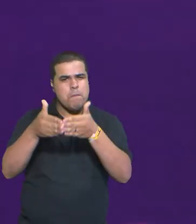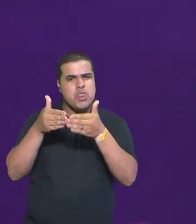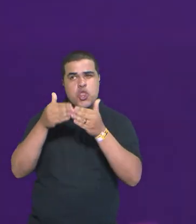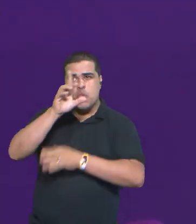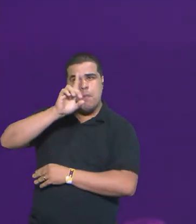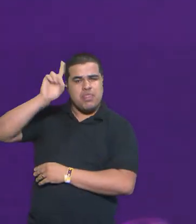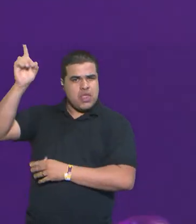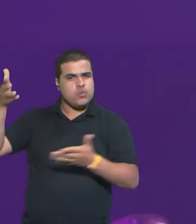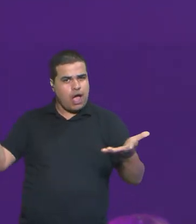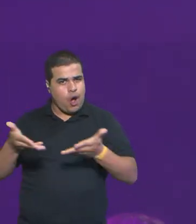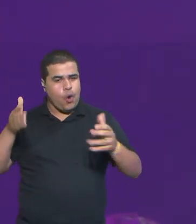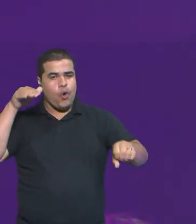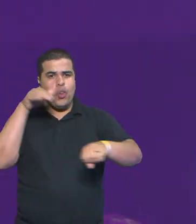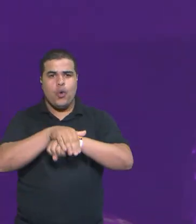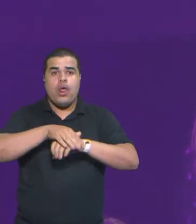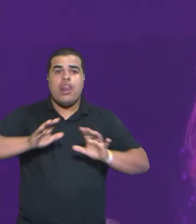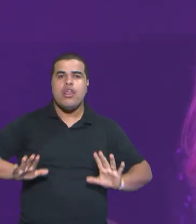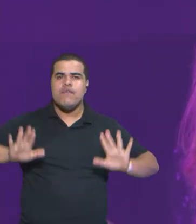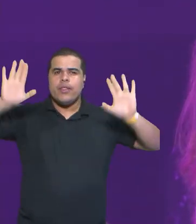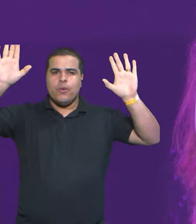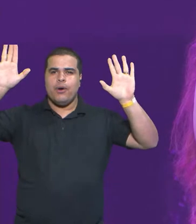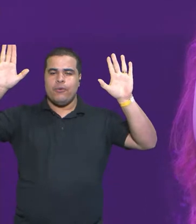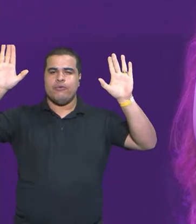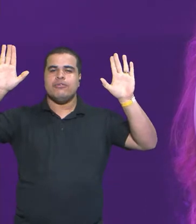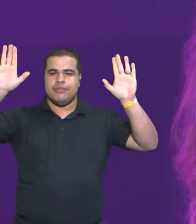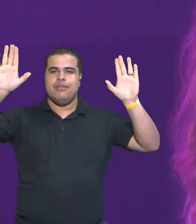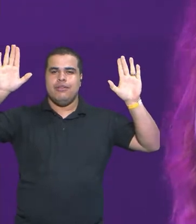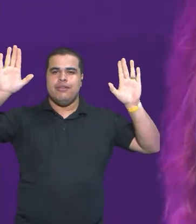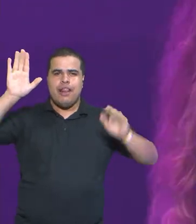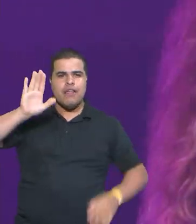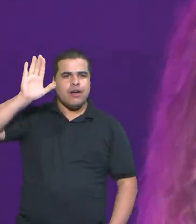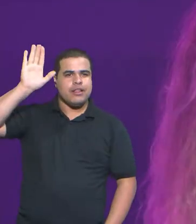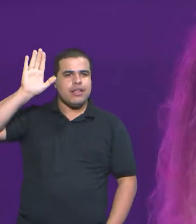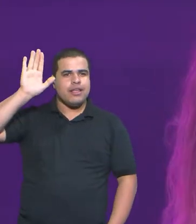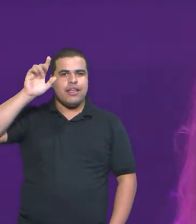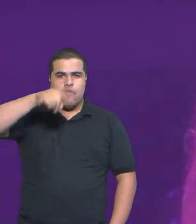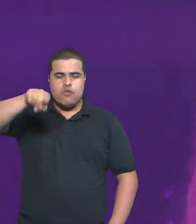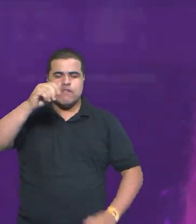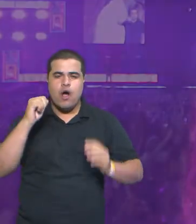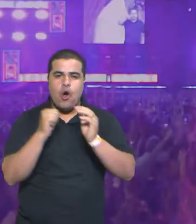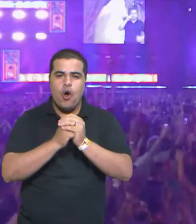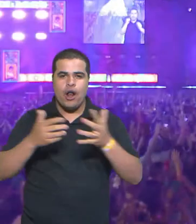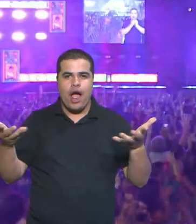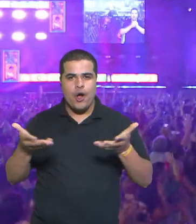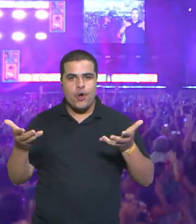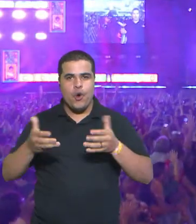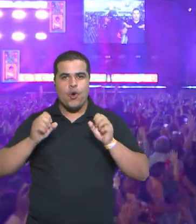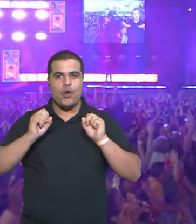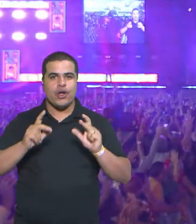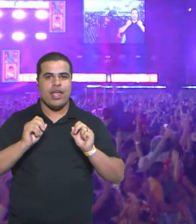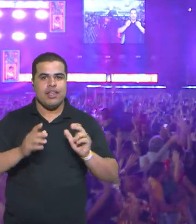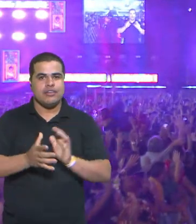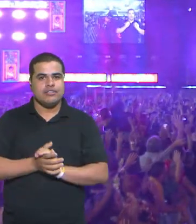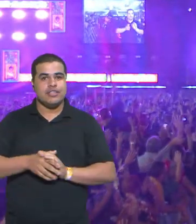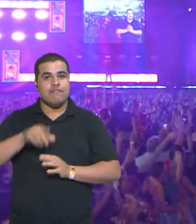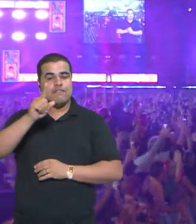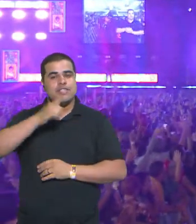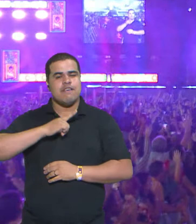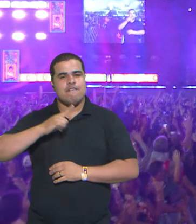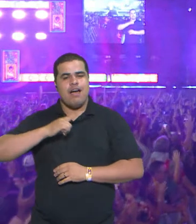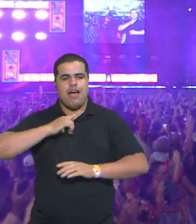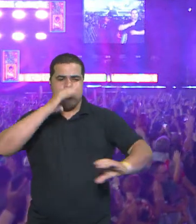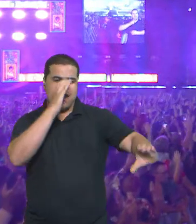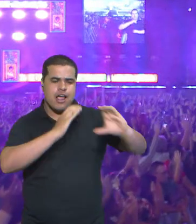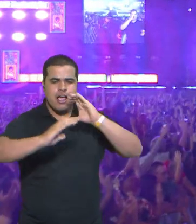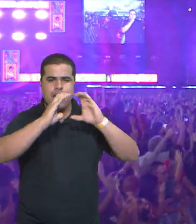a Deus nessa noite levante a sua mão aos céus você vai orar você vai cantar